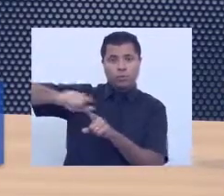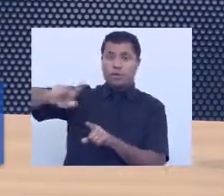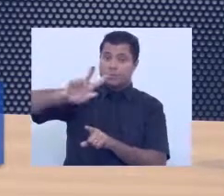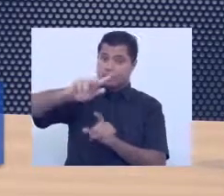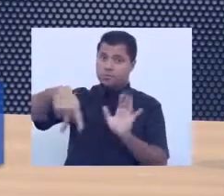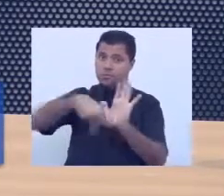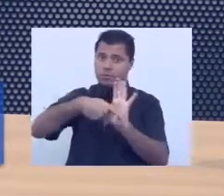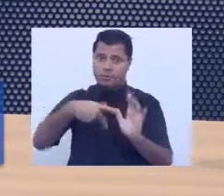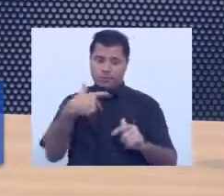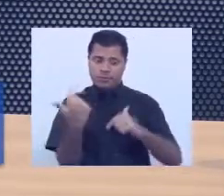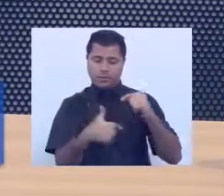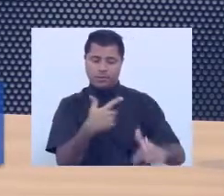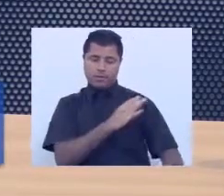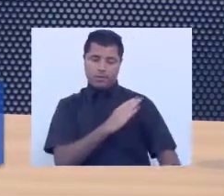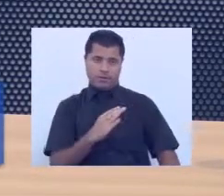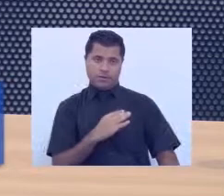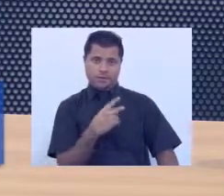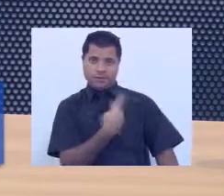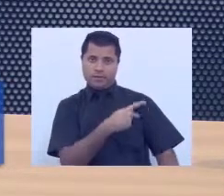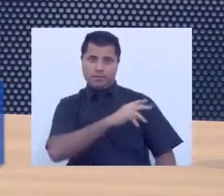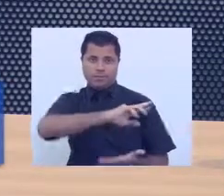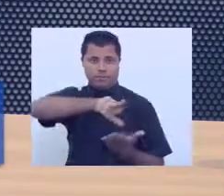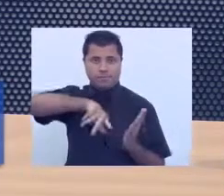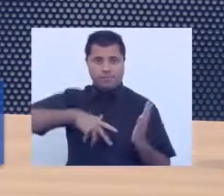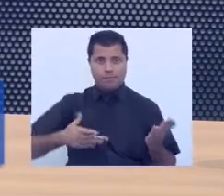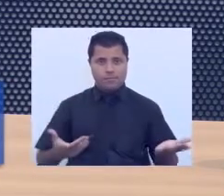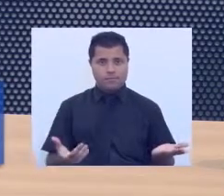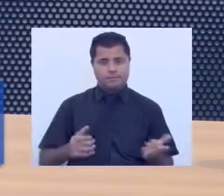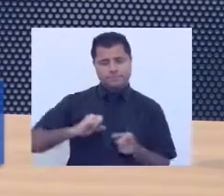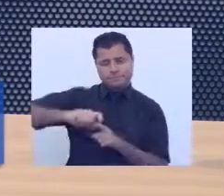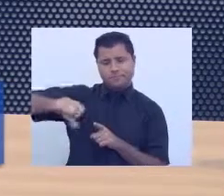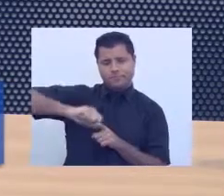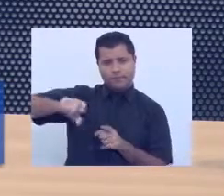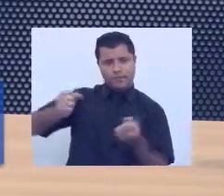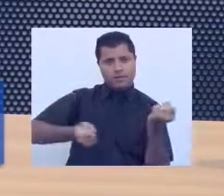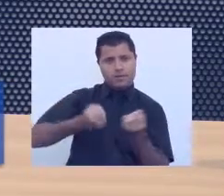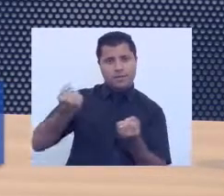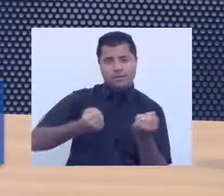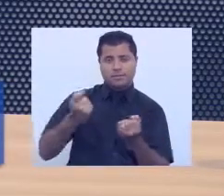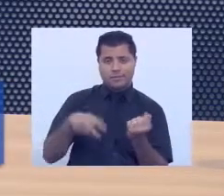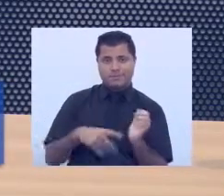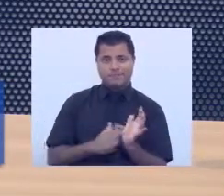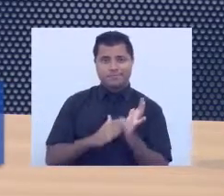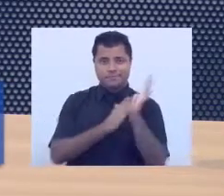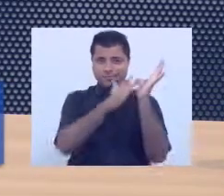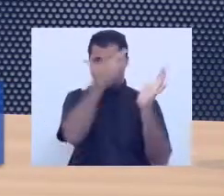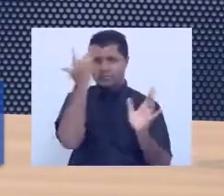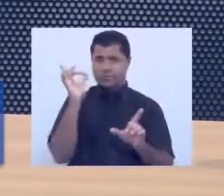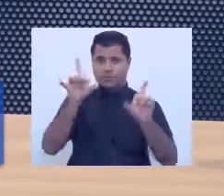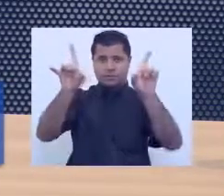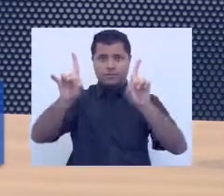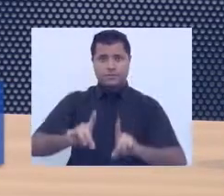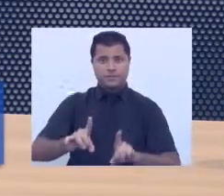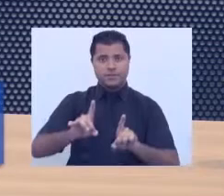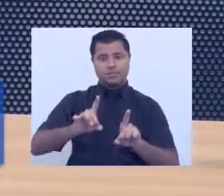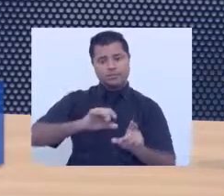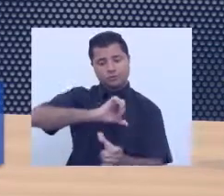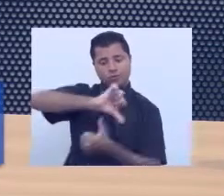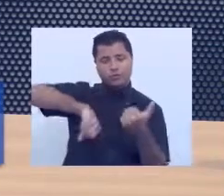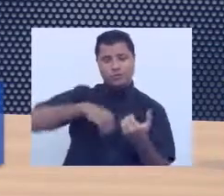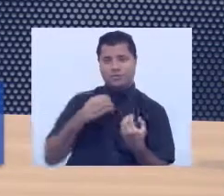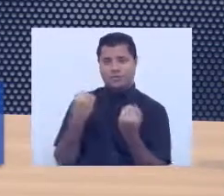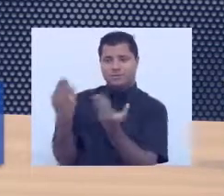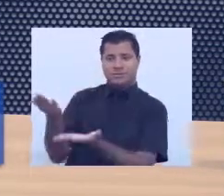da coordenadoria. Aquela locação de veículos que era a nossa proposta para transporte de pessoas com deficiência ficou com a Secretaria de Transporte